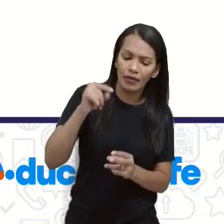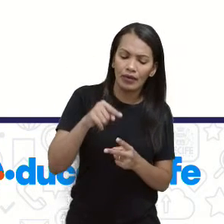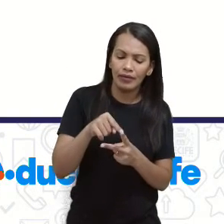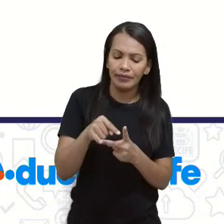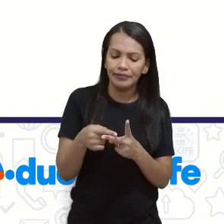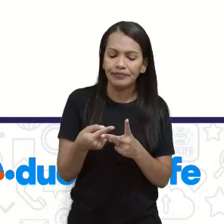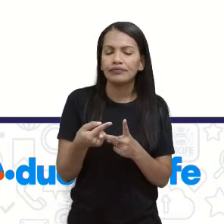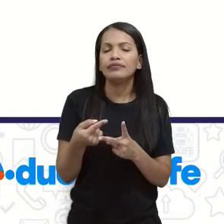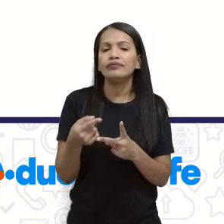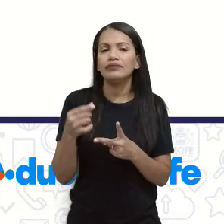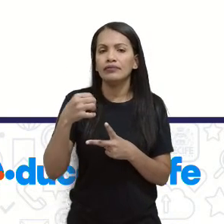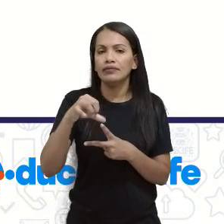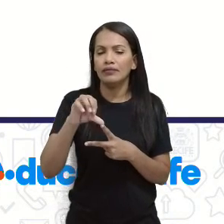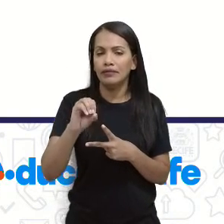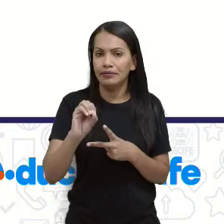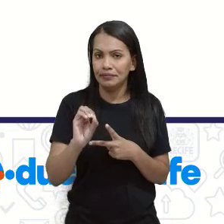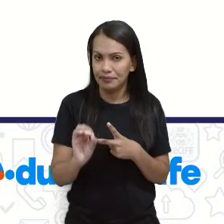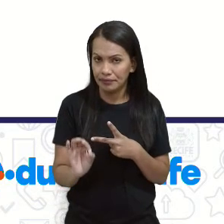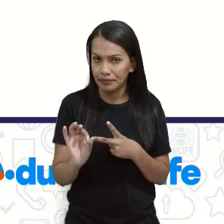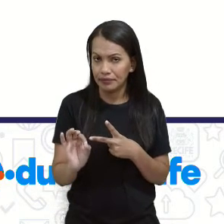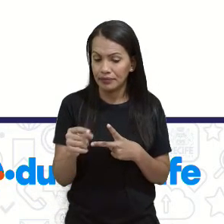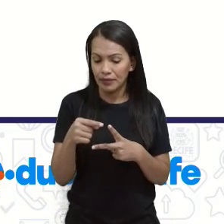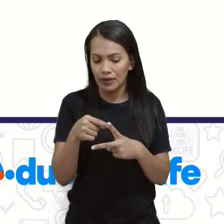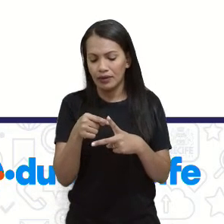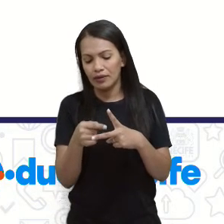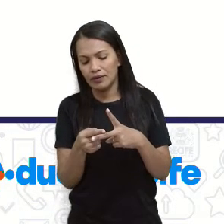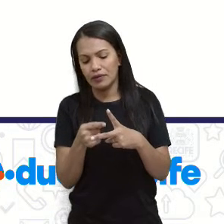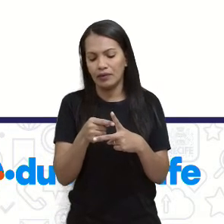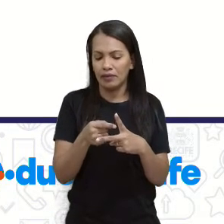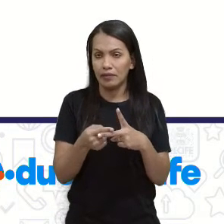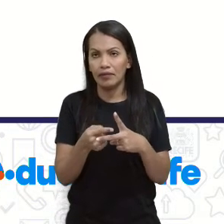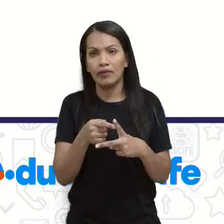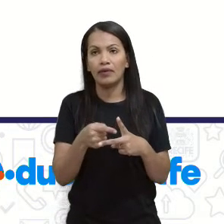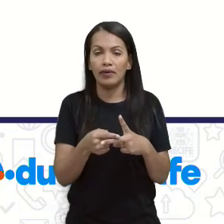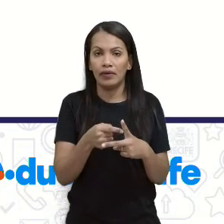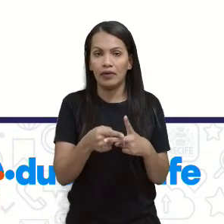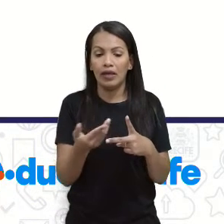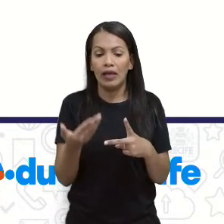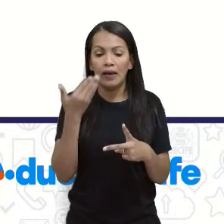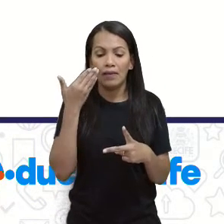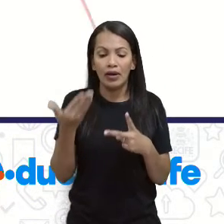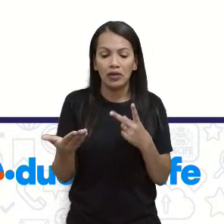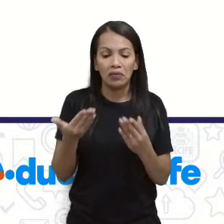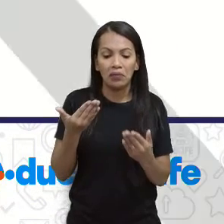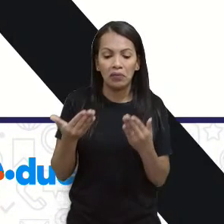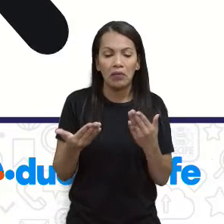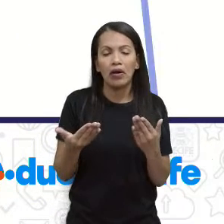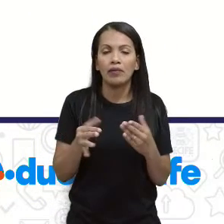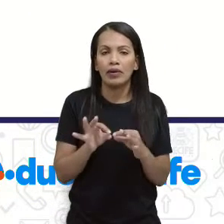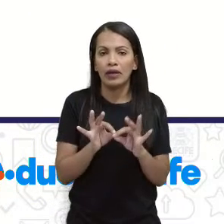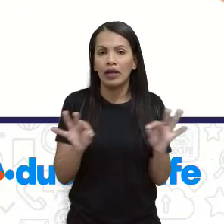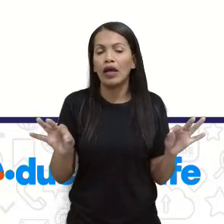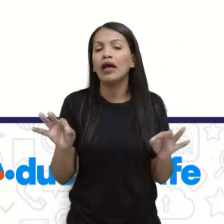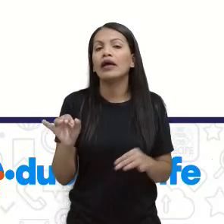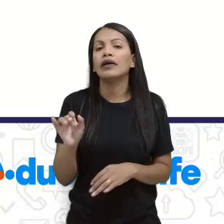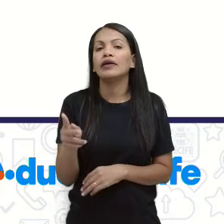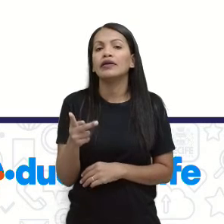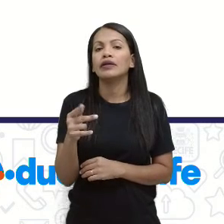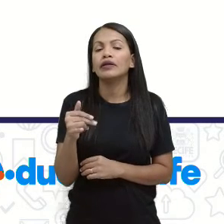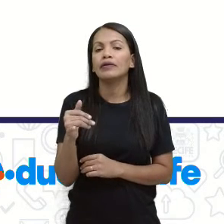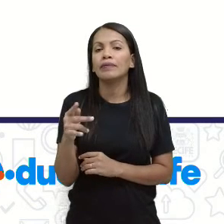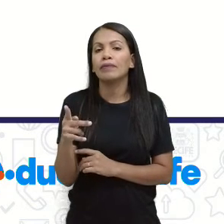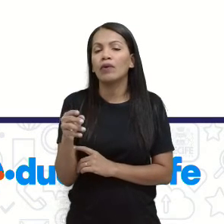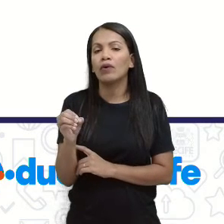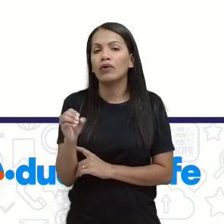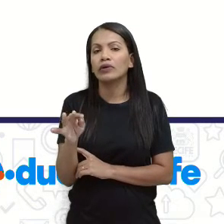ela. Eu chamo a altura em relação à hipotenusa, ou relativa à hipotenusa, tá bom? Cada um de vocês. E aí